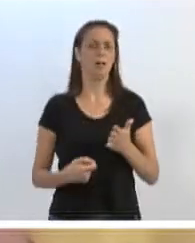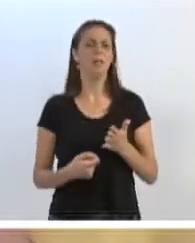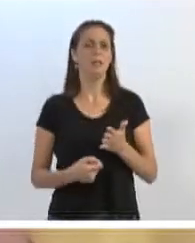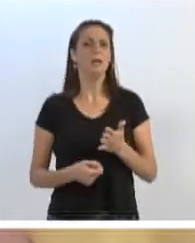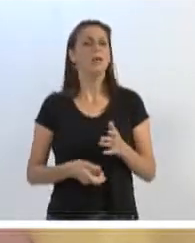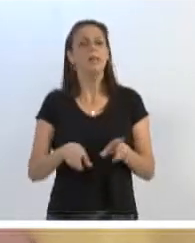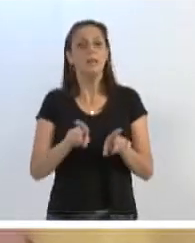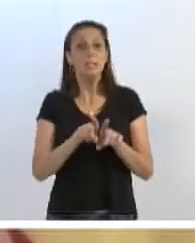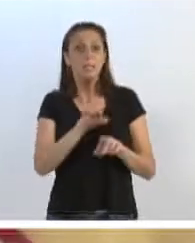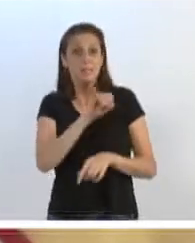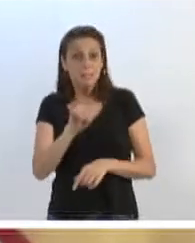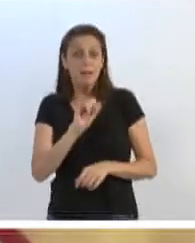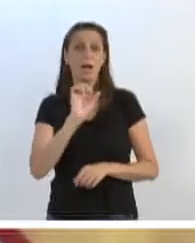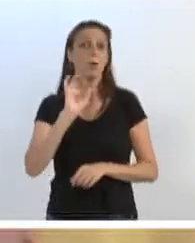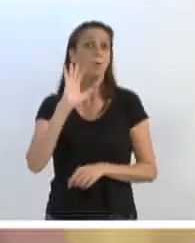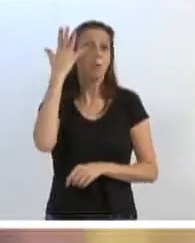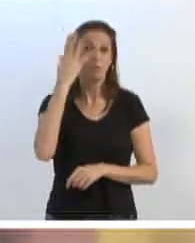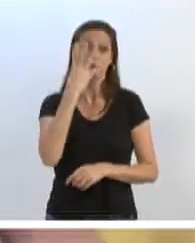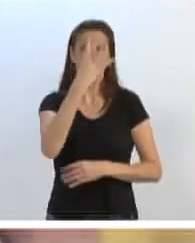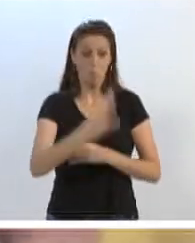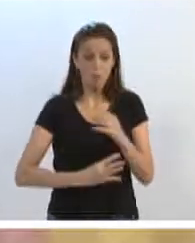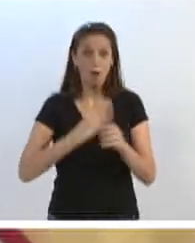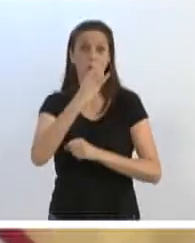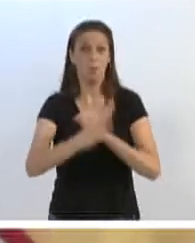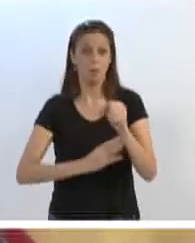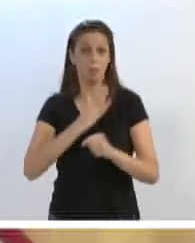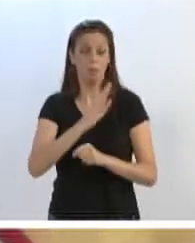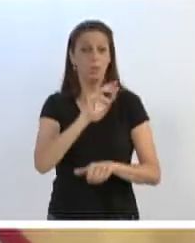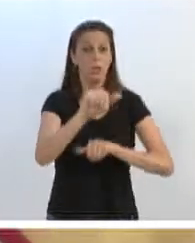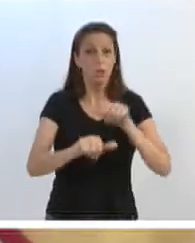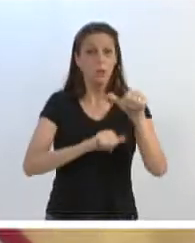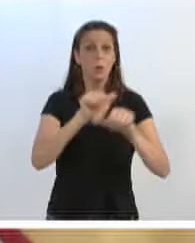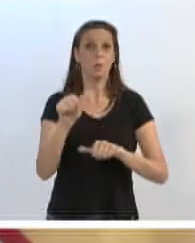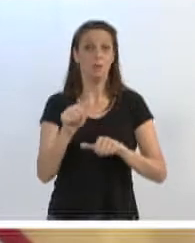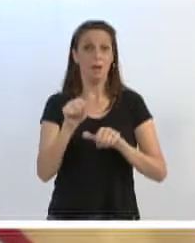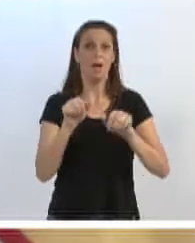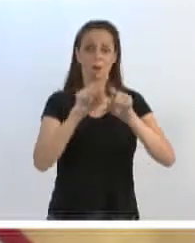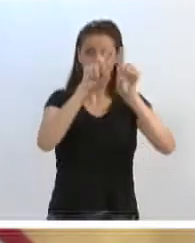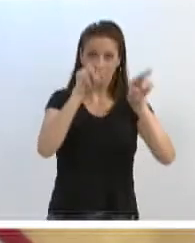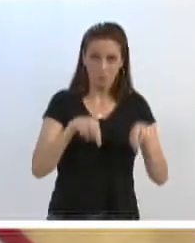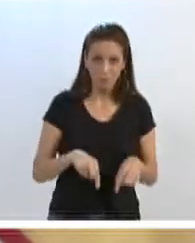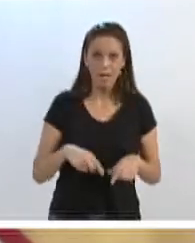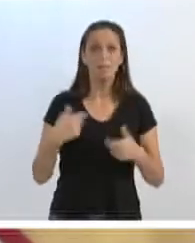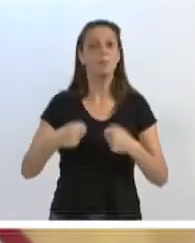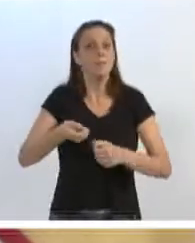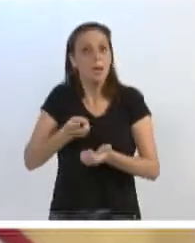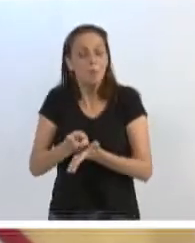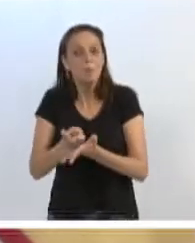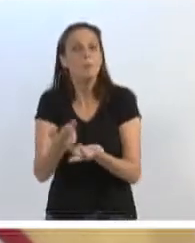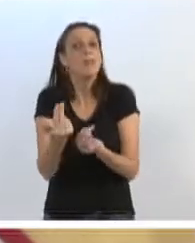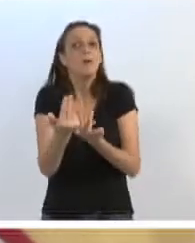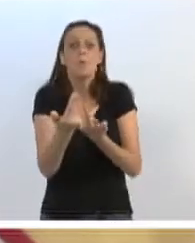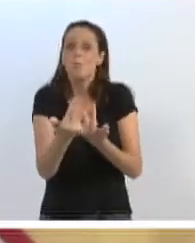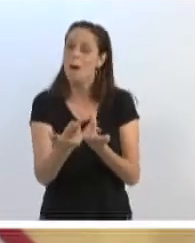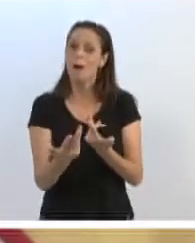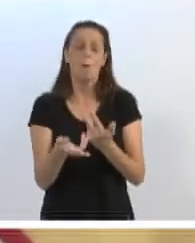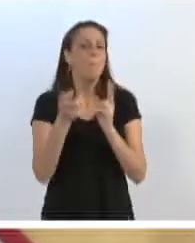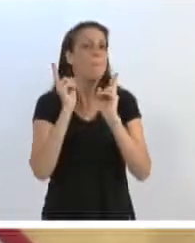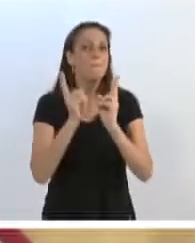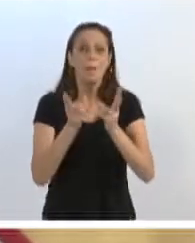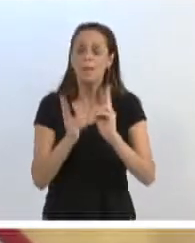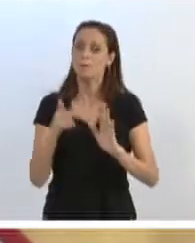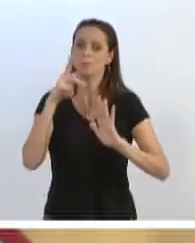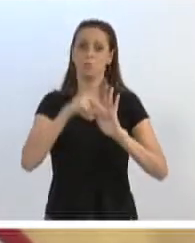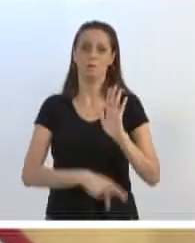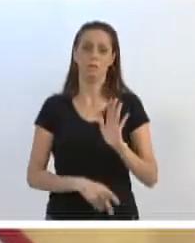continuem sendo ocupados por servidores vereadores é obrigado pela preferência eu realmente me sinto muito honrado muito feliz é